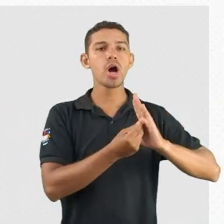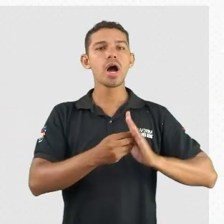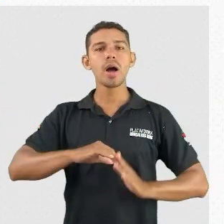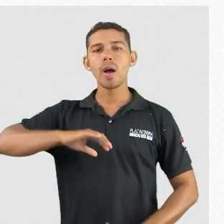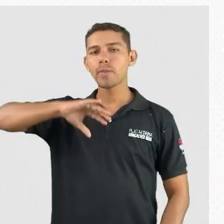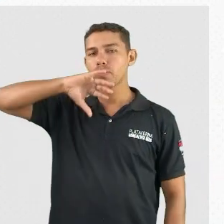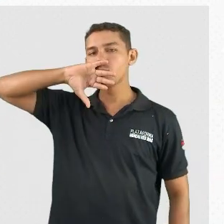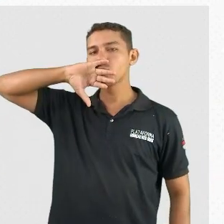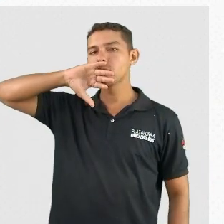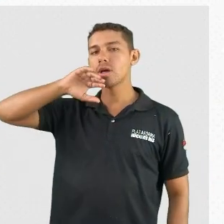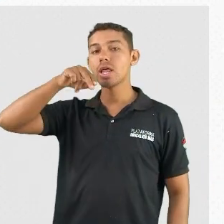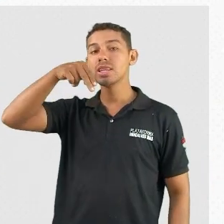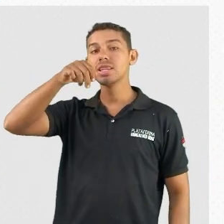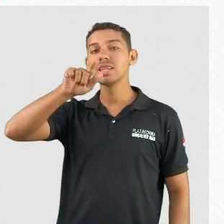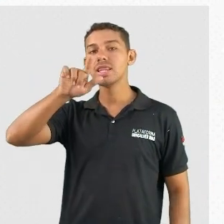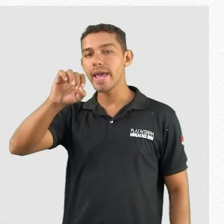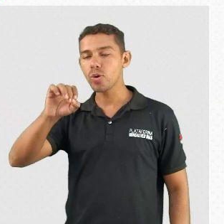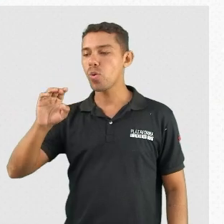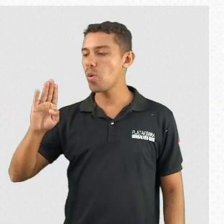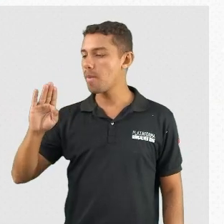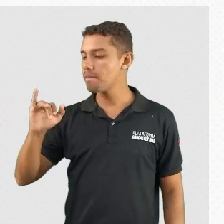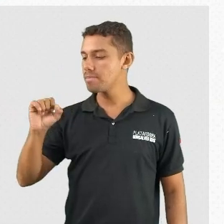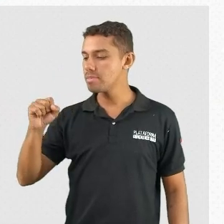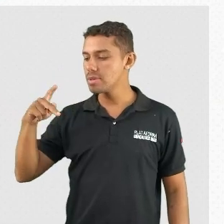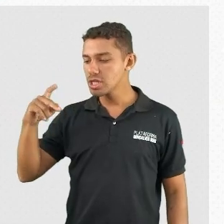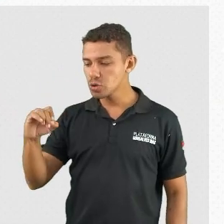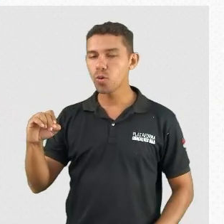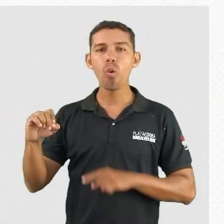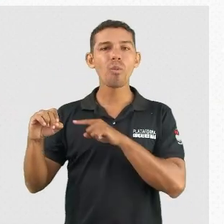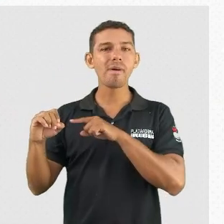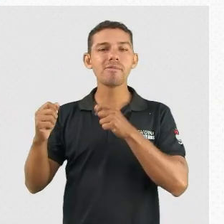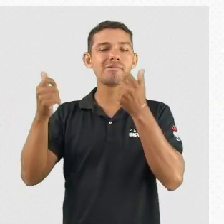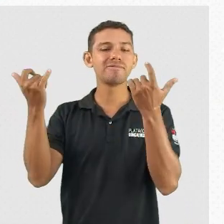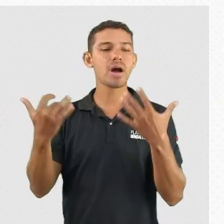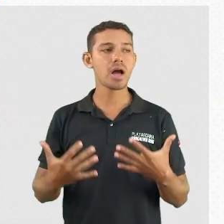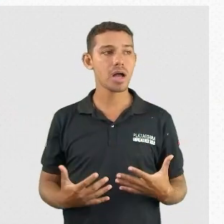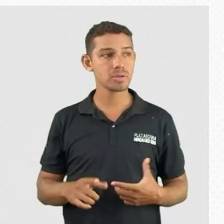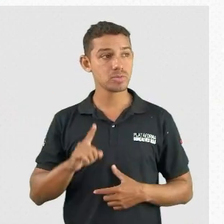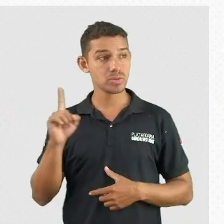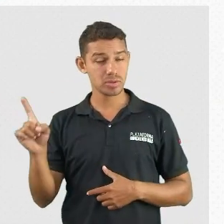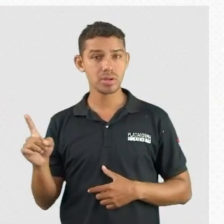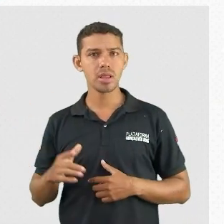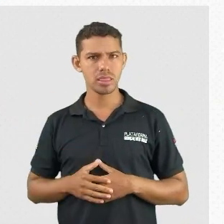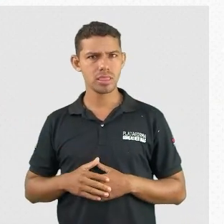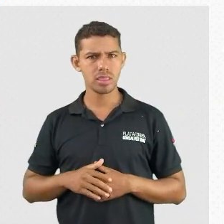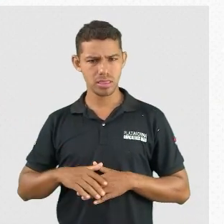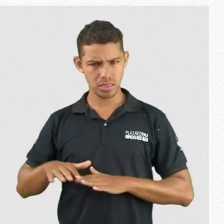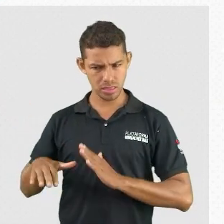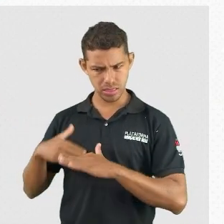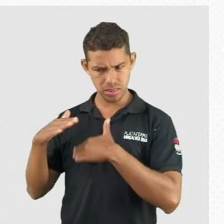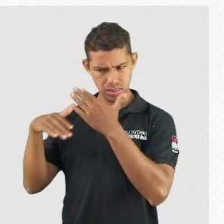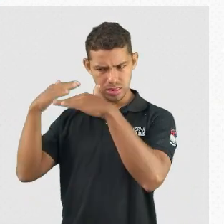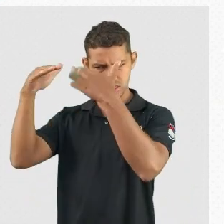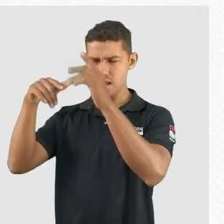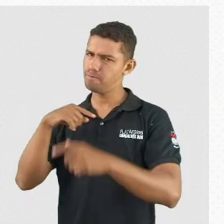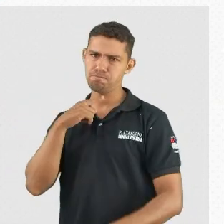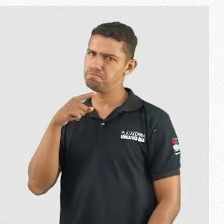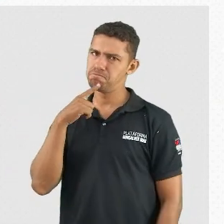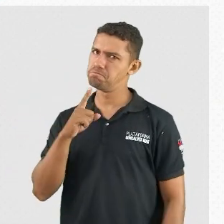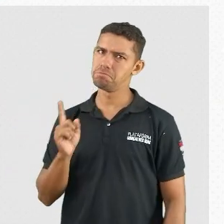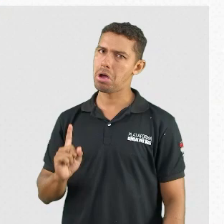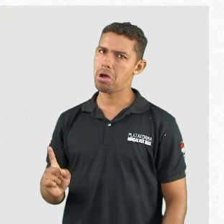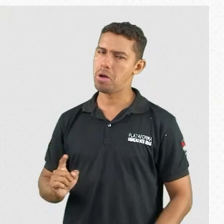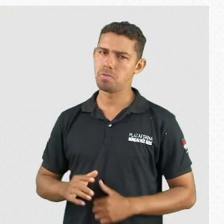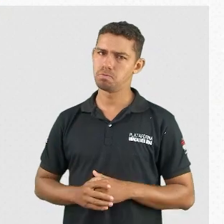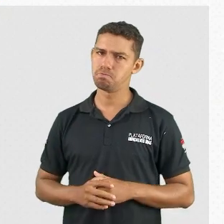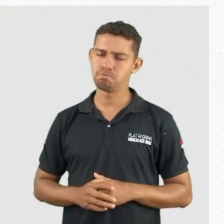uma reflexão muito interessante sobre a noção de desenvolvimento, né, que ele fala assim, olha, desenvolvimento já não funcionou muito, né?